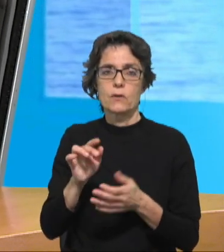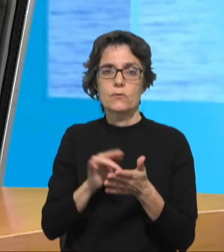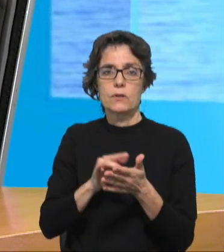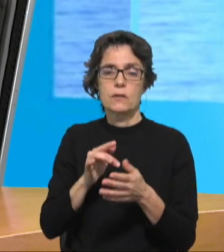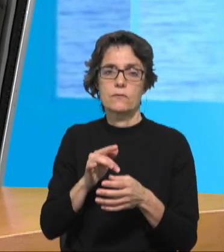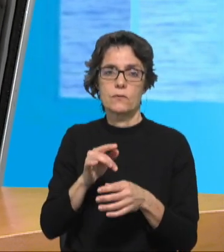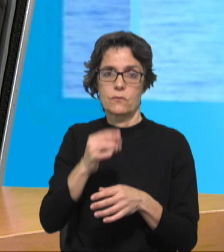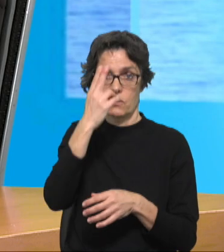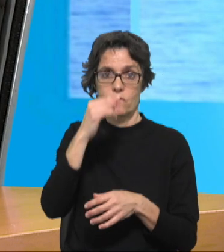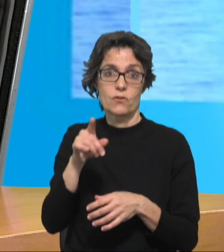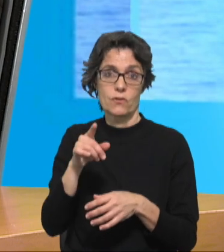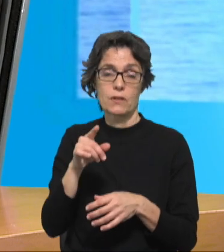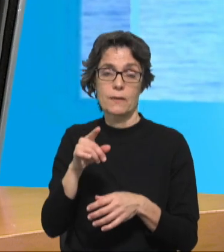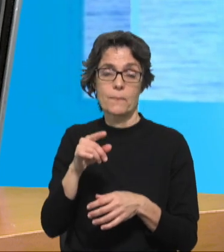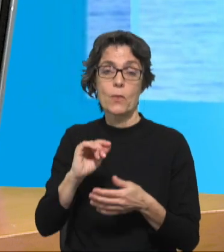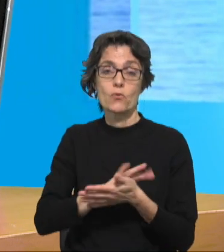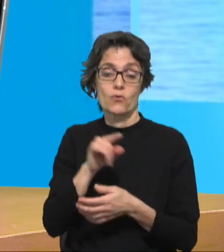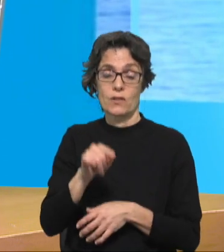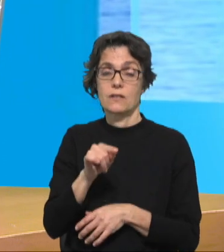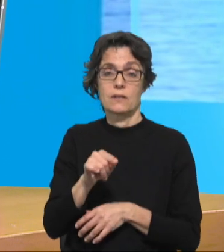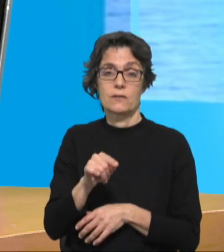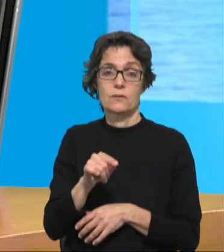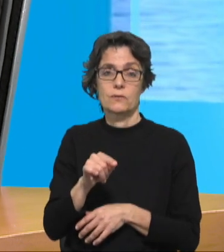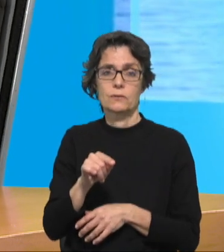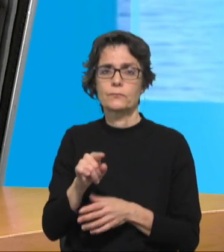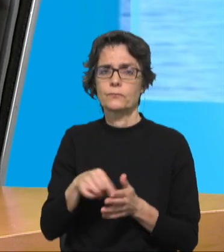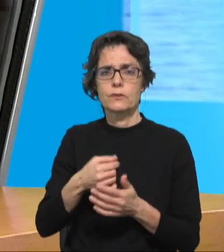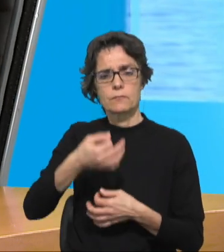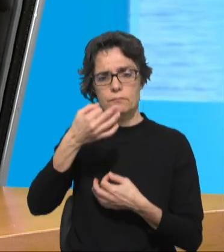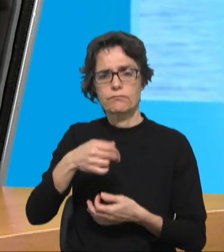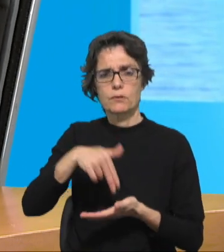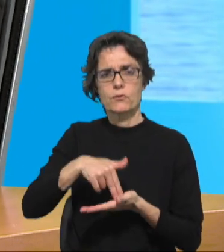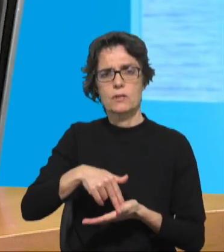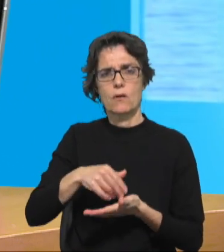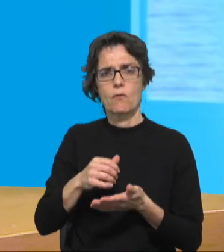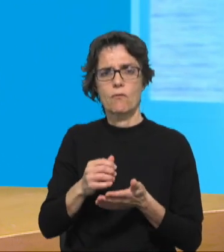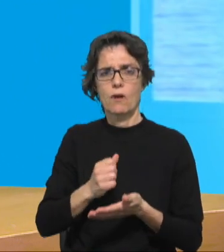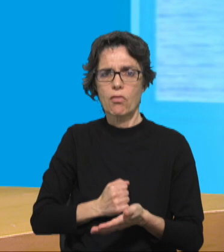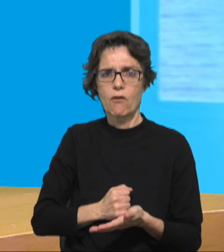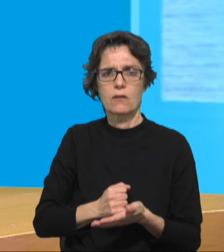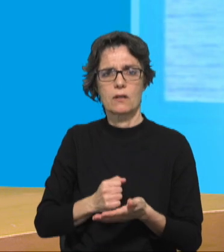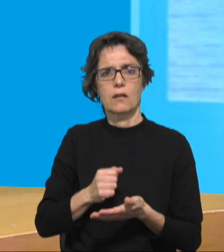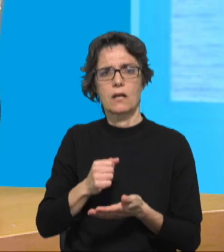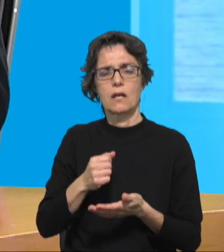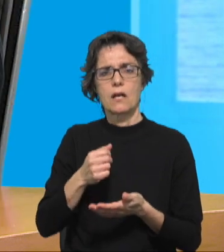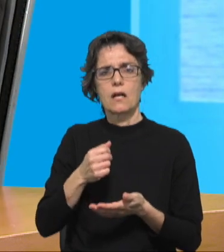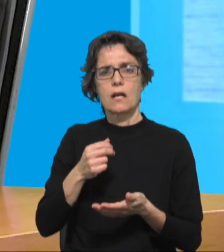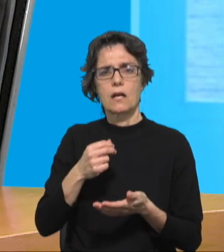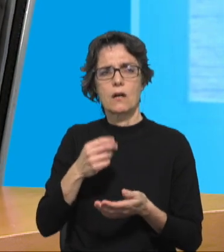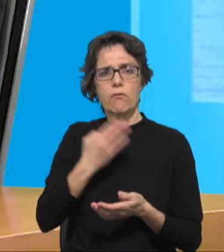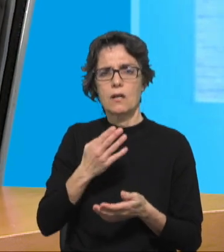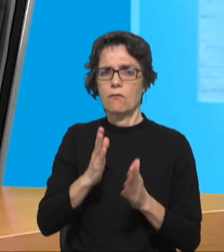e a defesa sempre assumiu-se como católica, a defender a verdade cristã, como dizia há pouco, os direitos da Igreja, mas depois